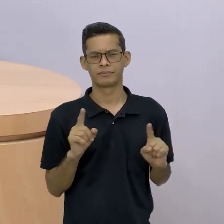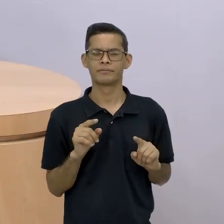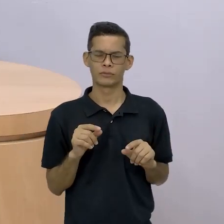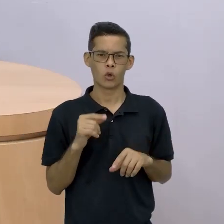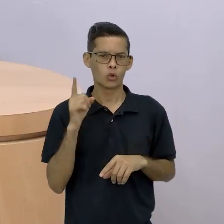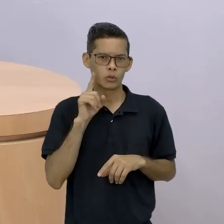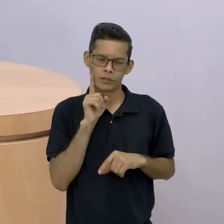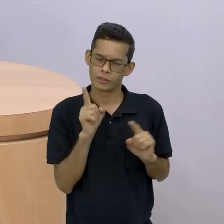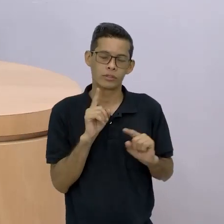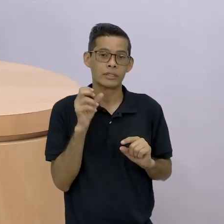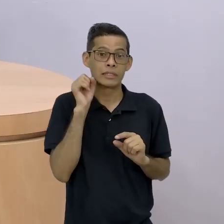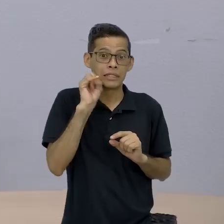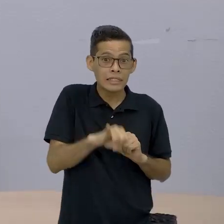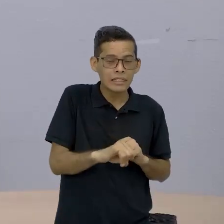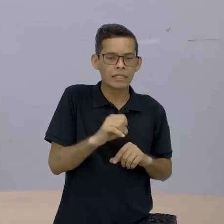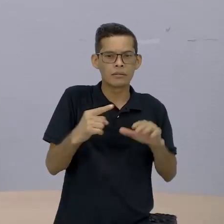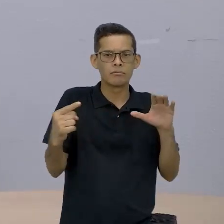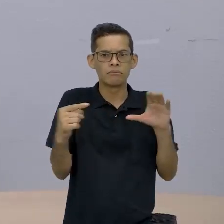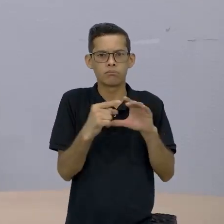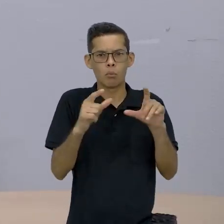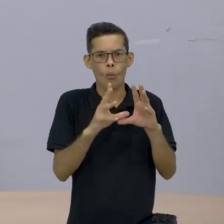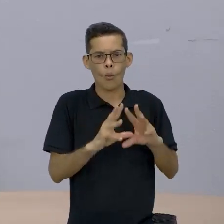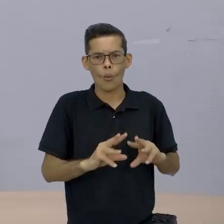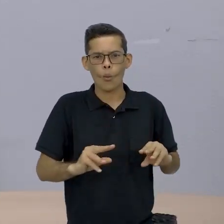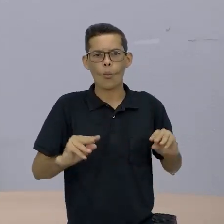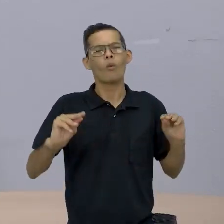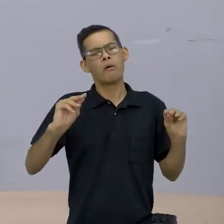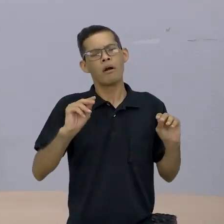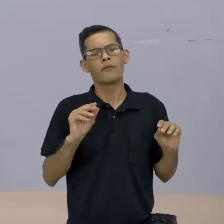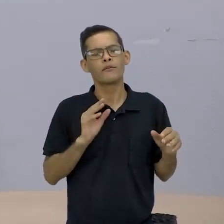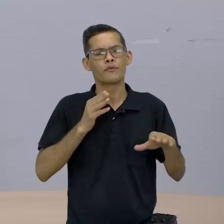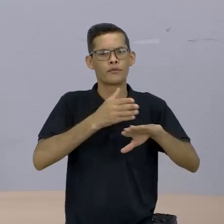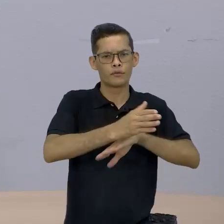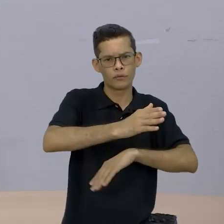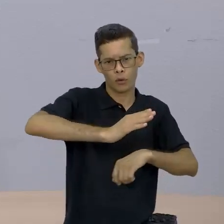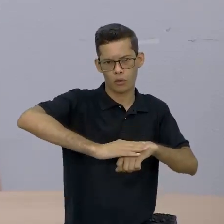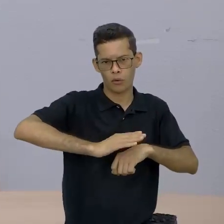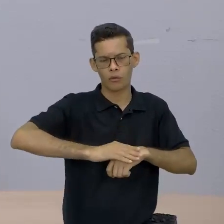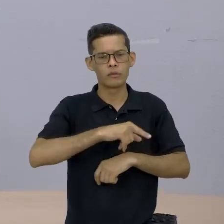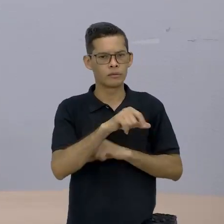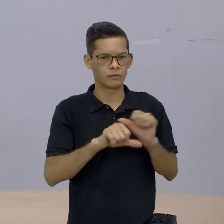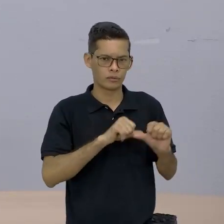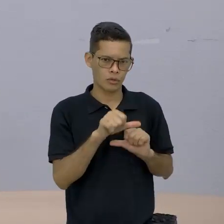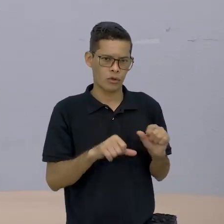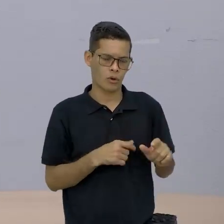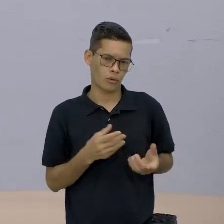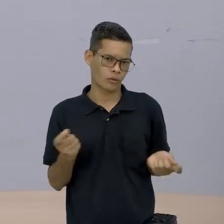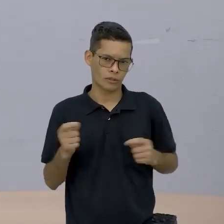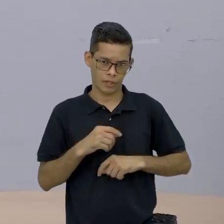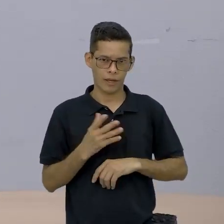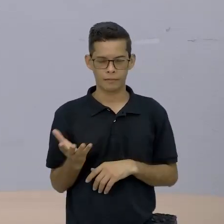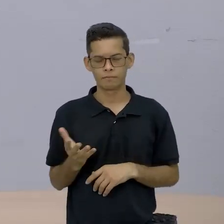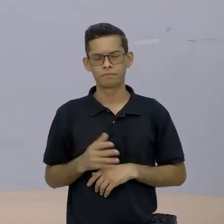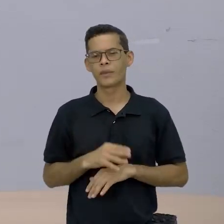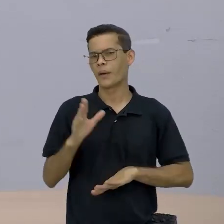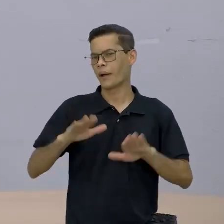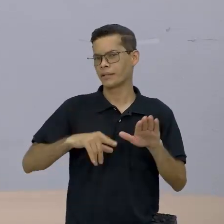furar. E você botar a mão na massa. Exato, exato. E ainda por cima, né, ele fura, você vai,